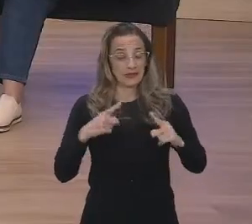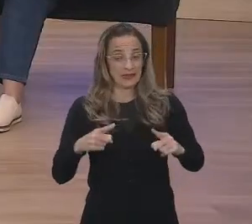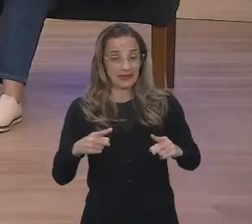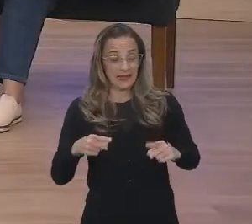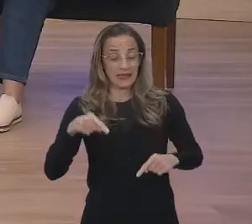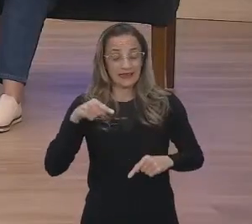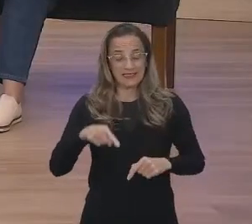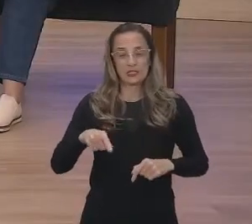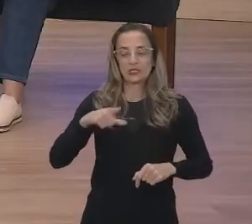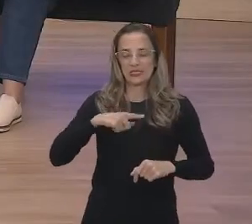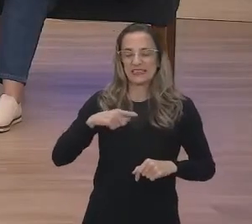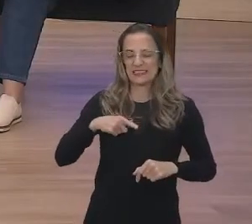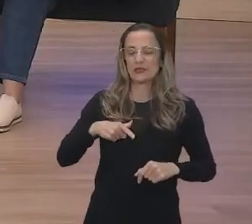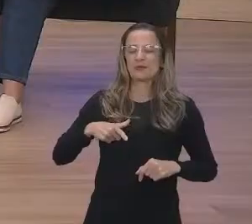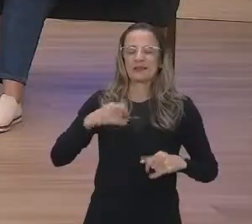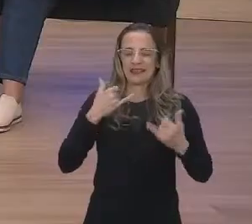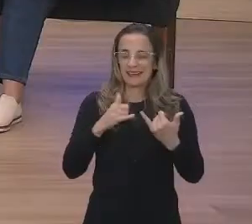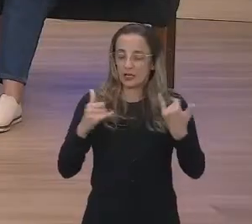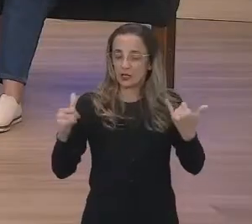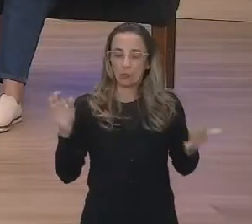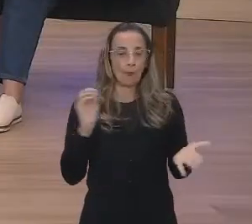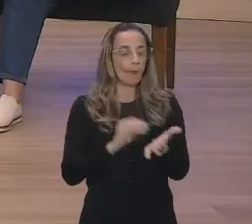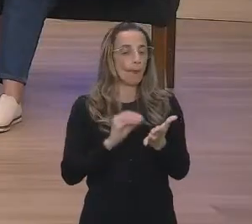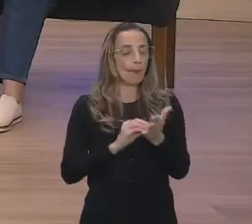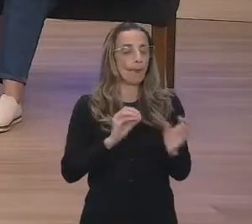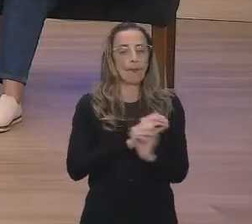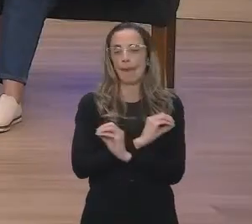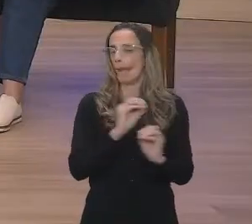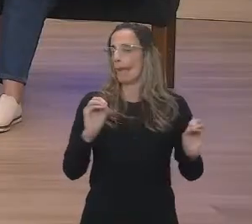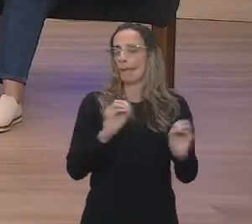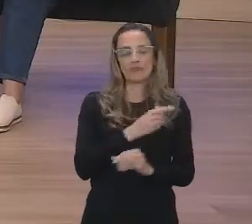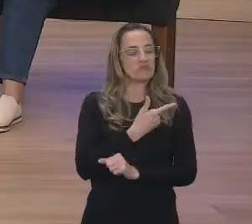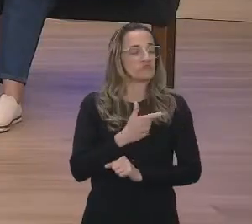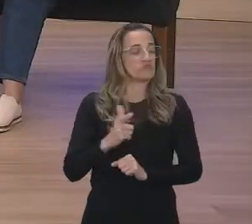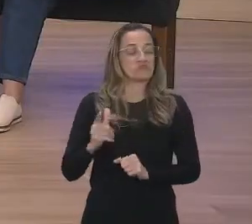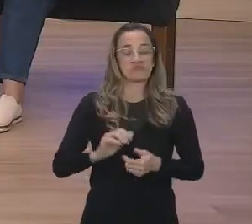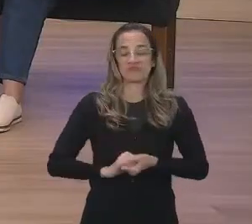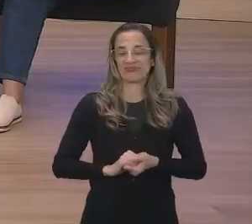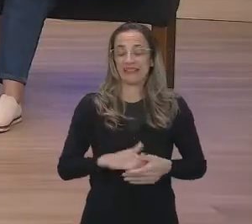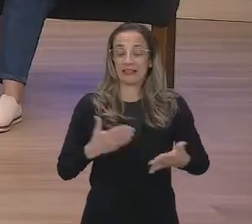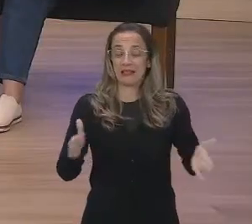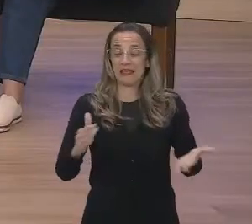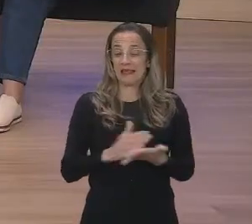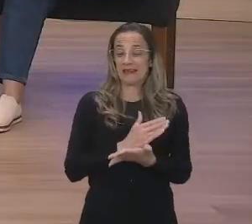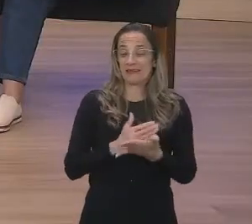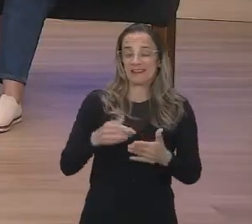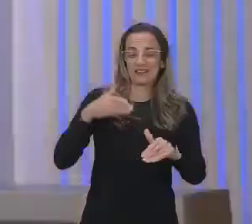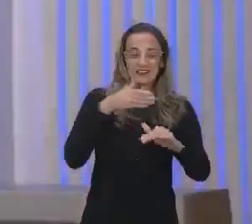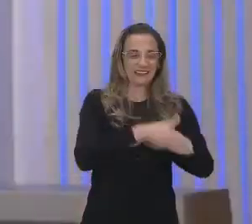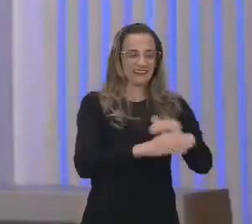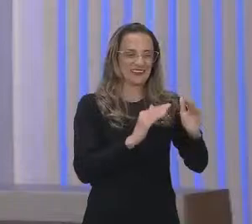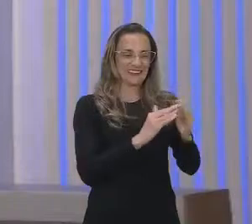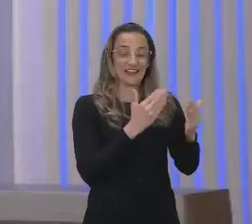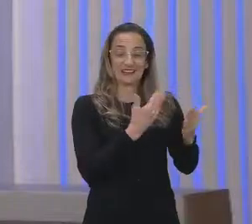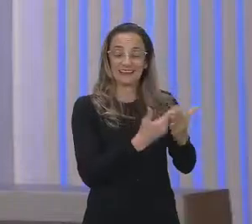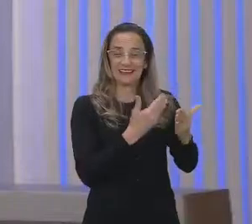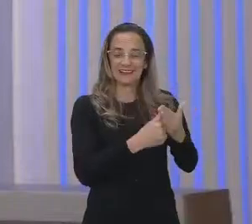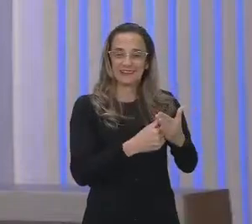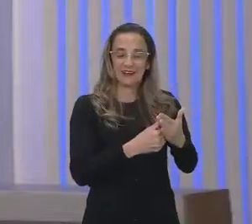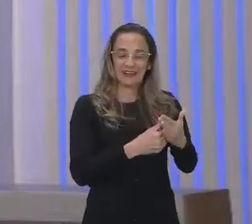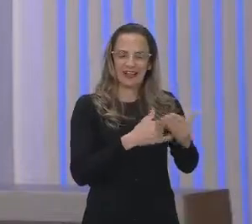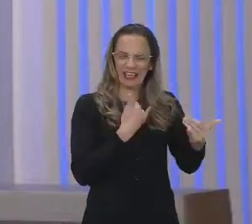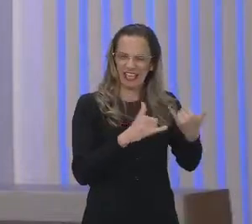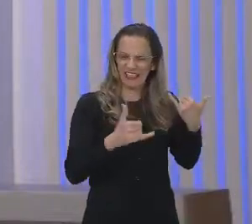ali sempre tinha energia, né? Falta de energia, a gente não tinha. Então, às vezes, você chega na escola, e aí? Vai fazer o quê, né? Não está